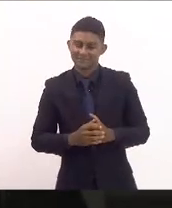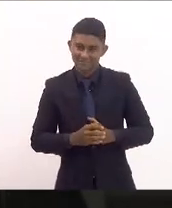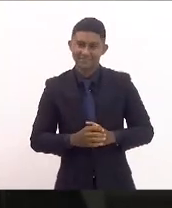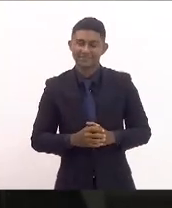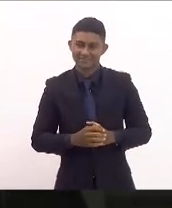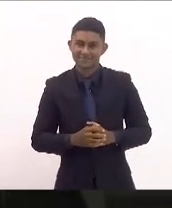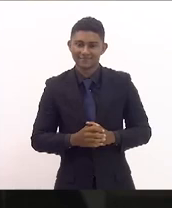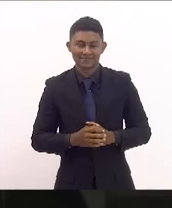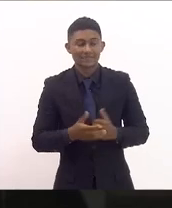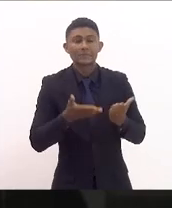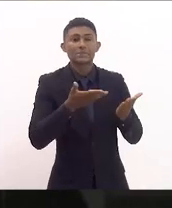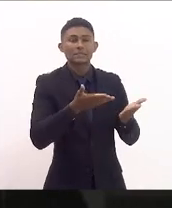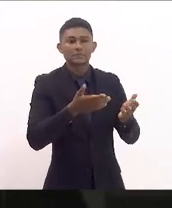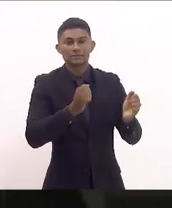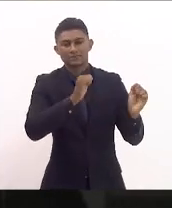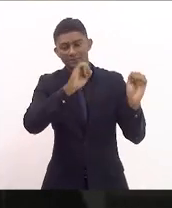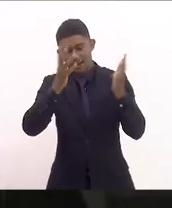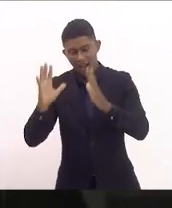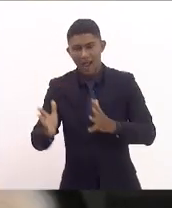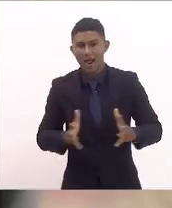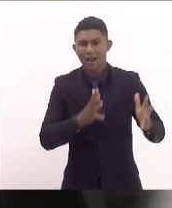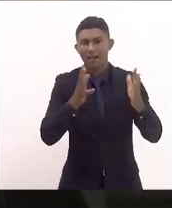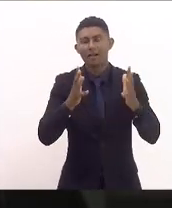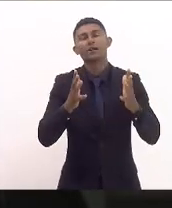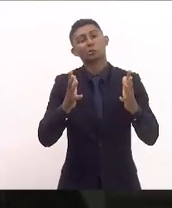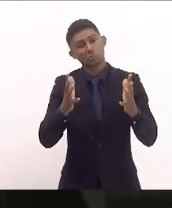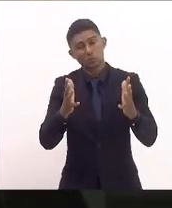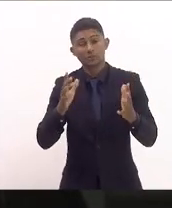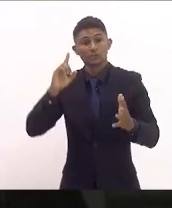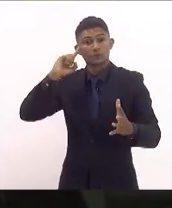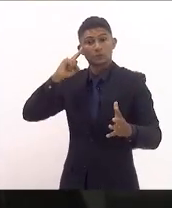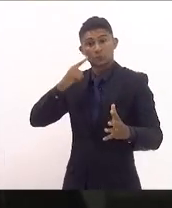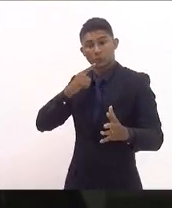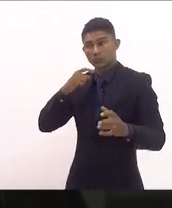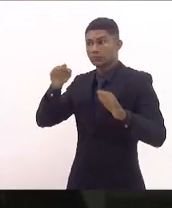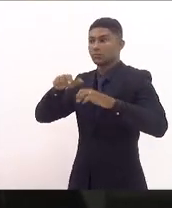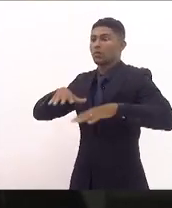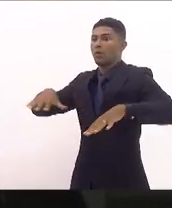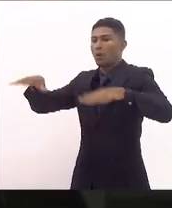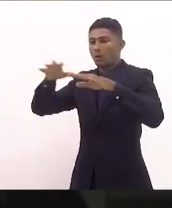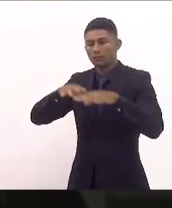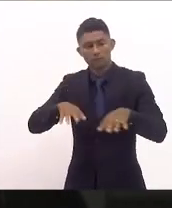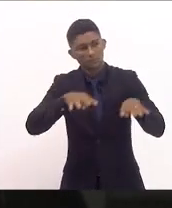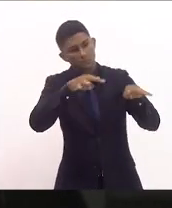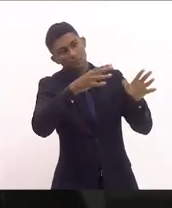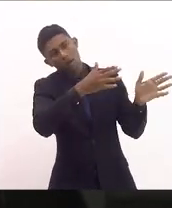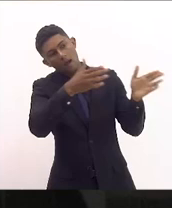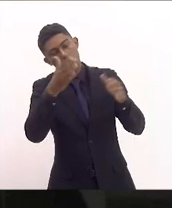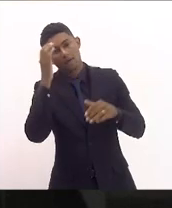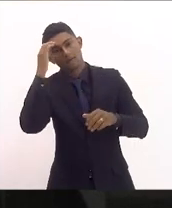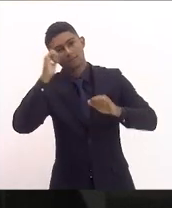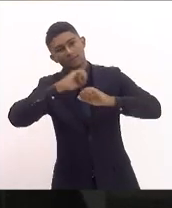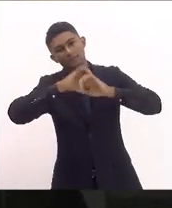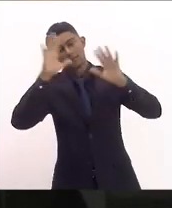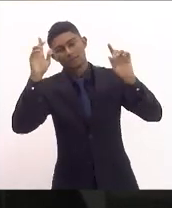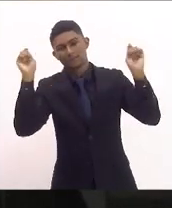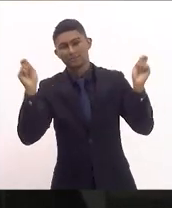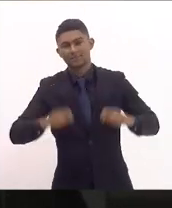que leva a nossa voz e aos deficientes auditivos